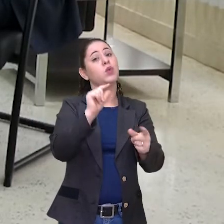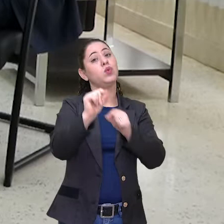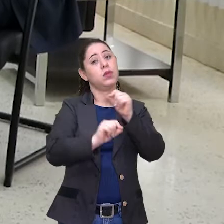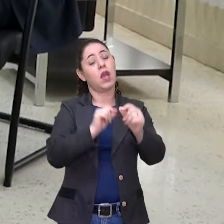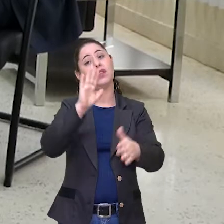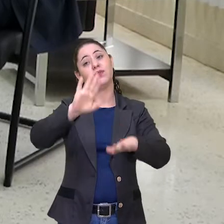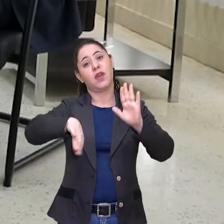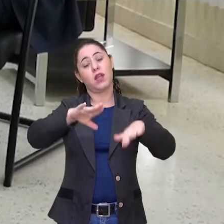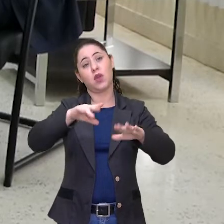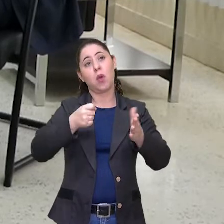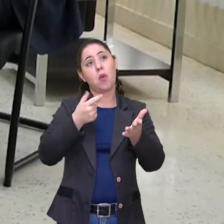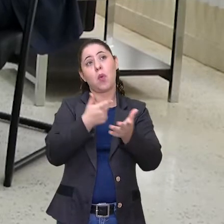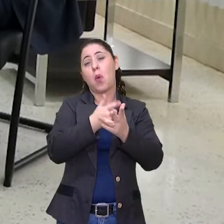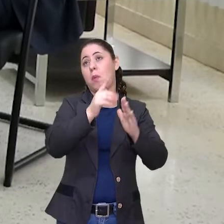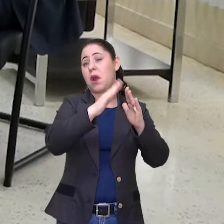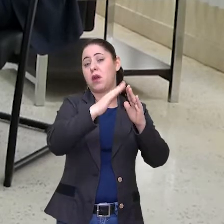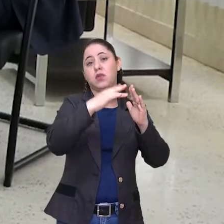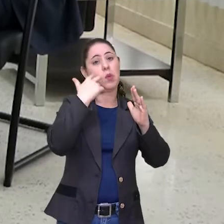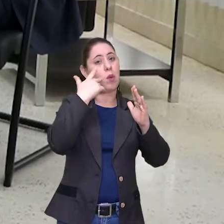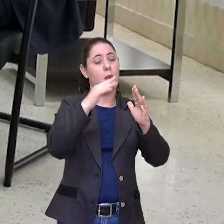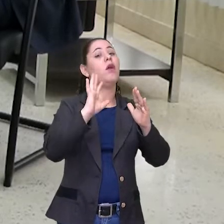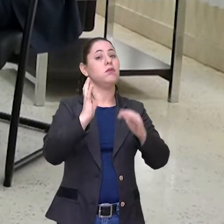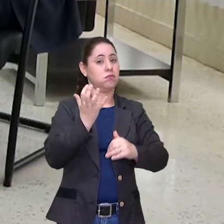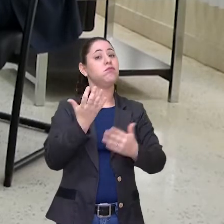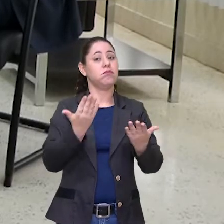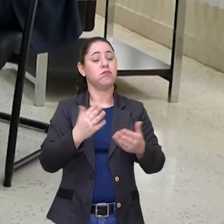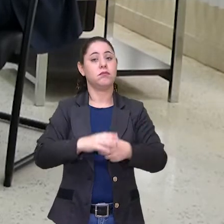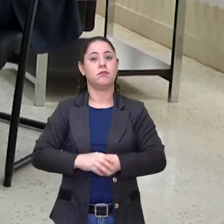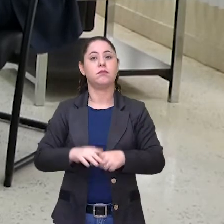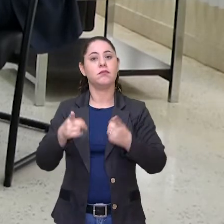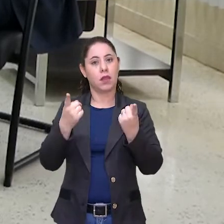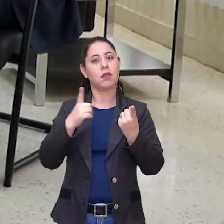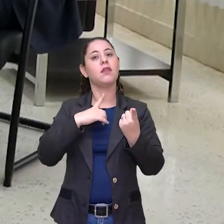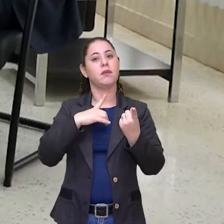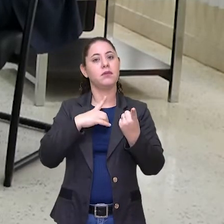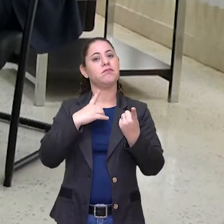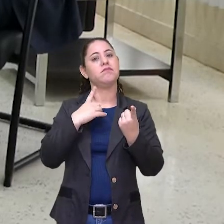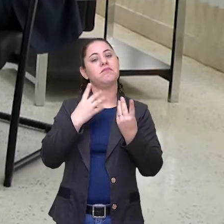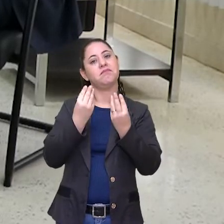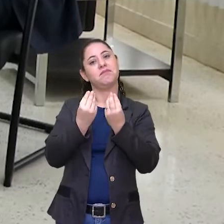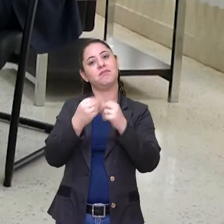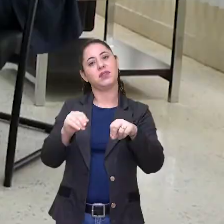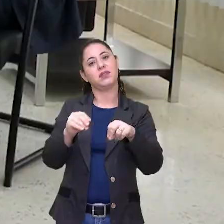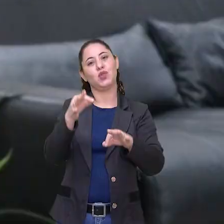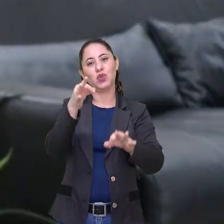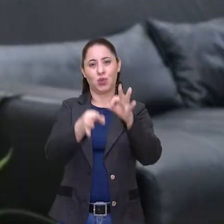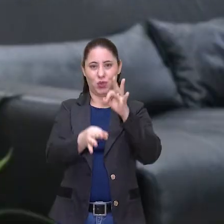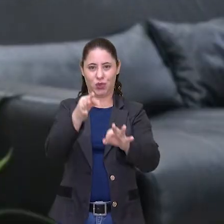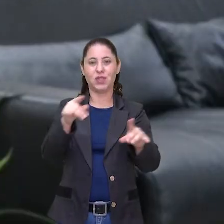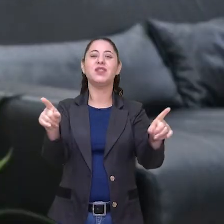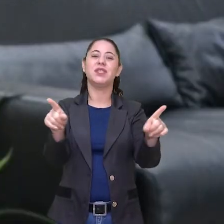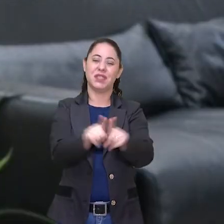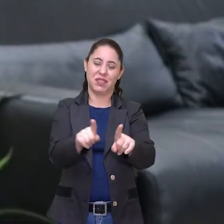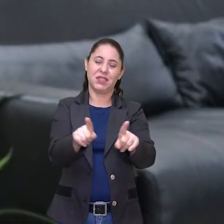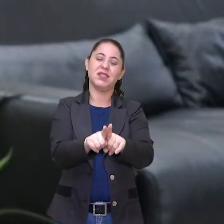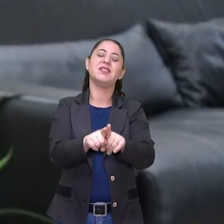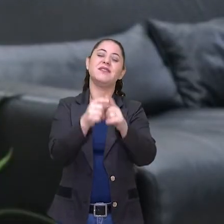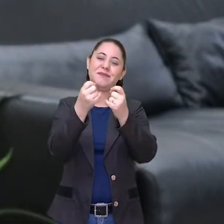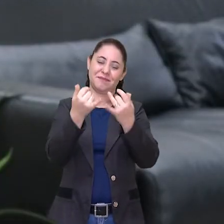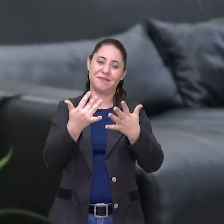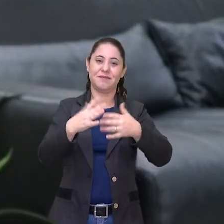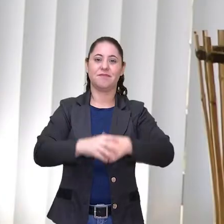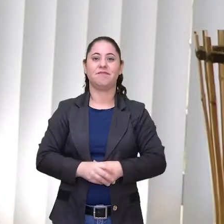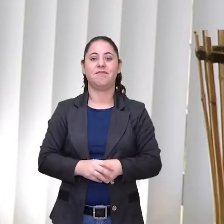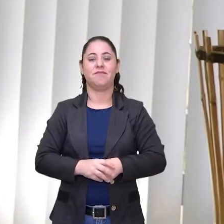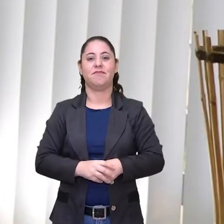compra e venda comum pode acontecer. Mas eu mencionei a você que também há desvantagens, né? Sejamos justos, falaremos delas,